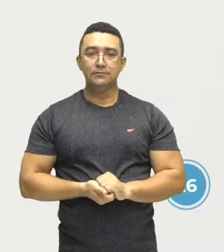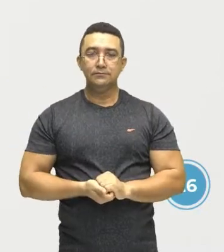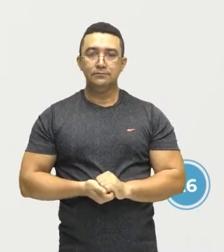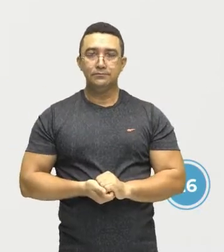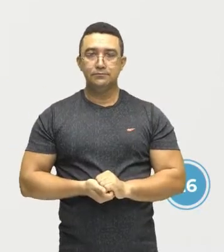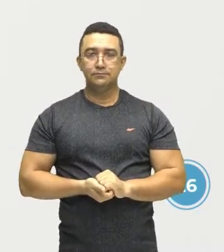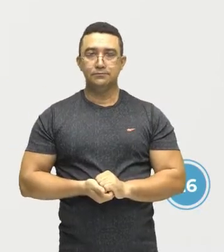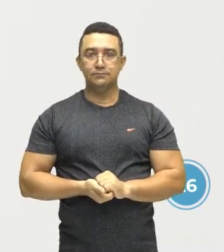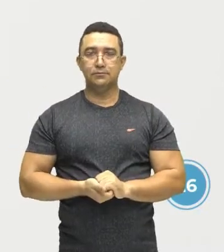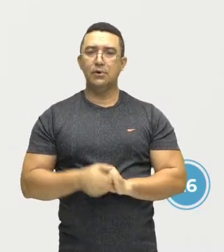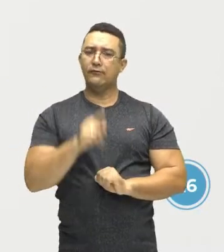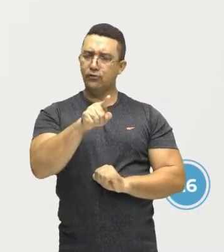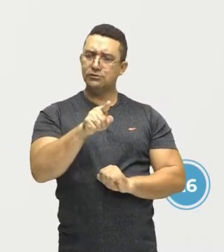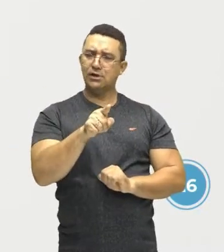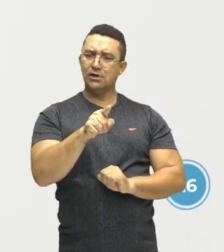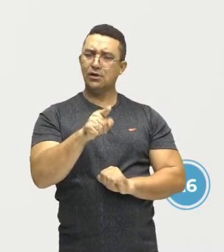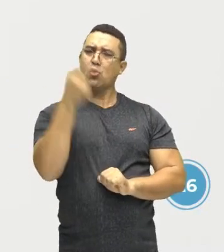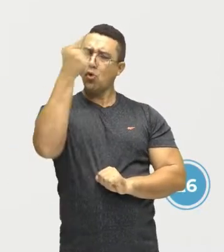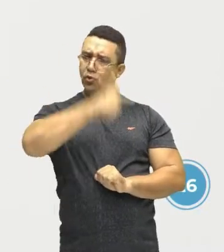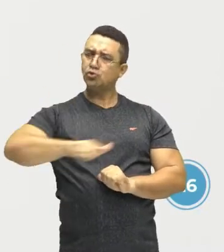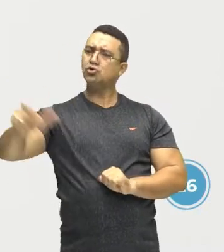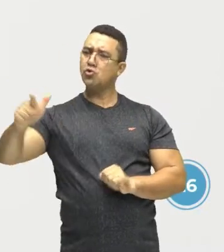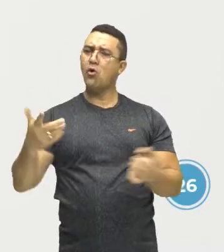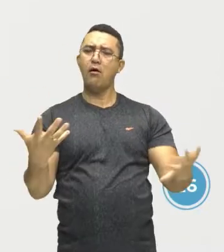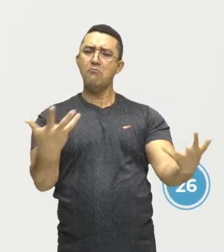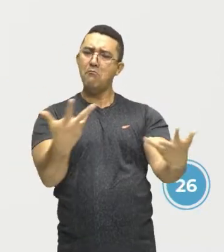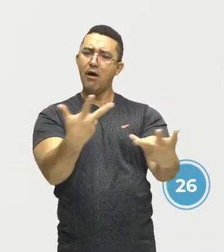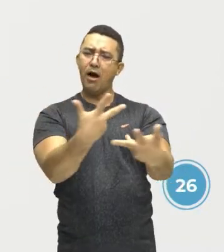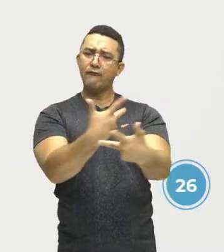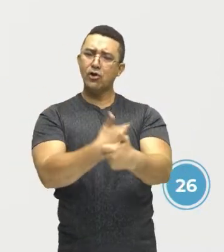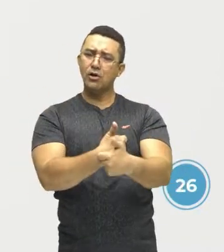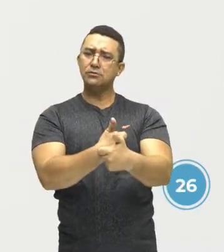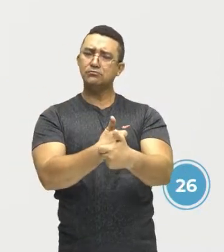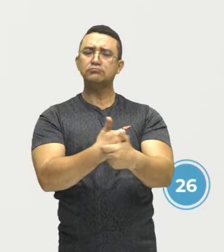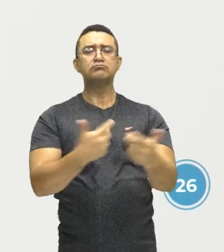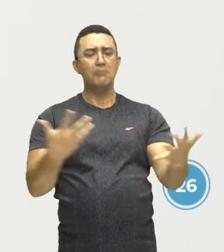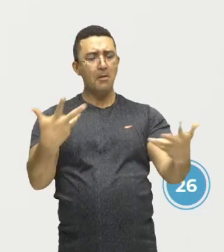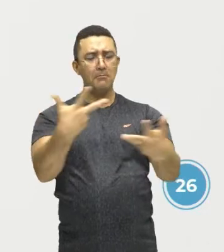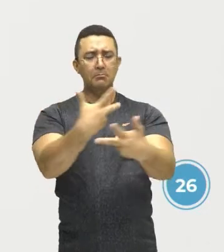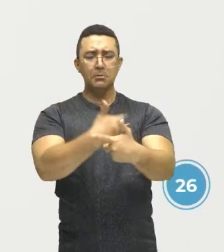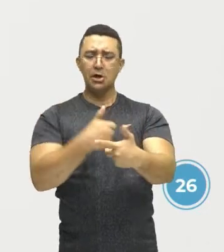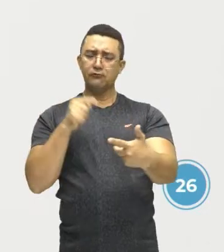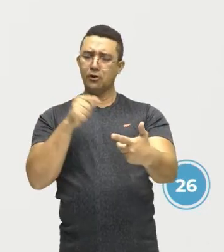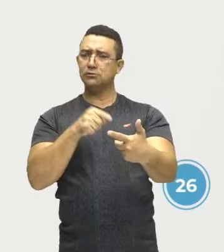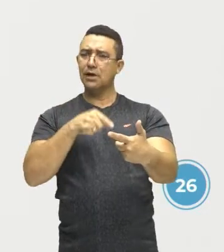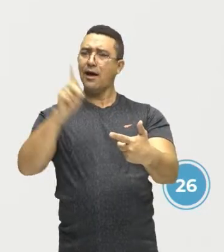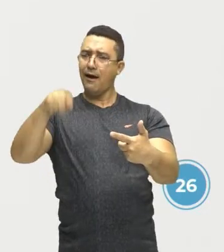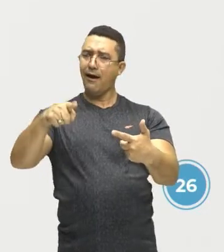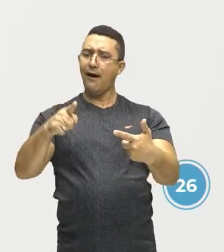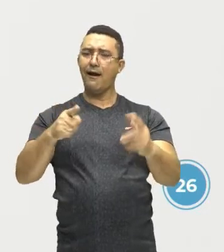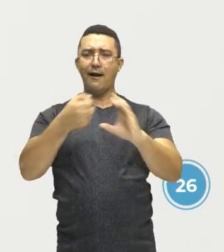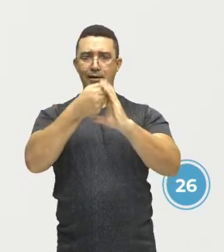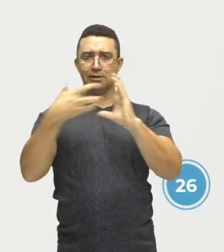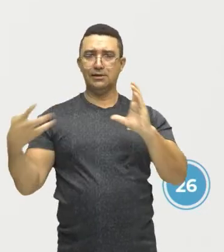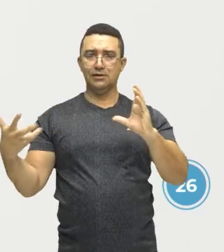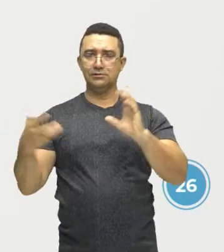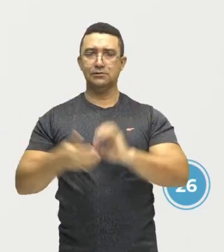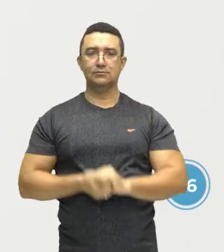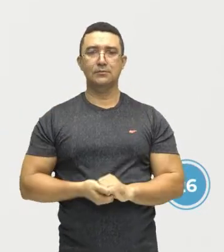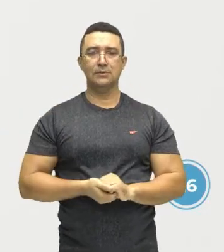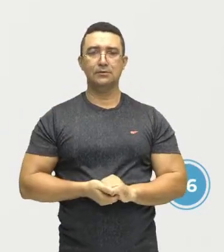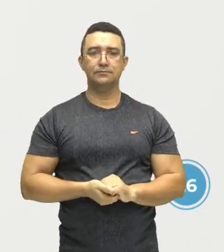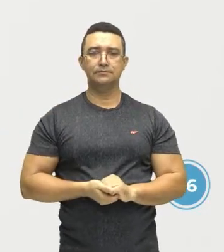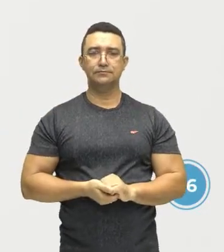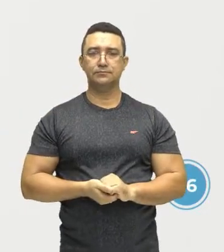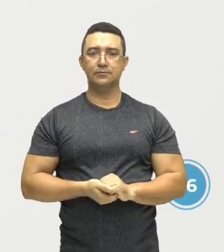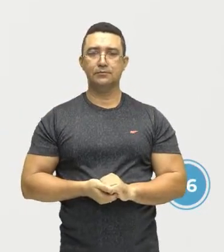Olha só aqui. Você continua maravilhosa. Maravilhosa, característica, não é isso, do sujeito? A inspiração é fugaz.